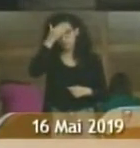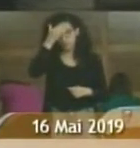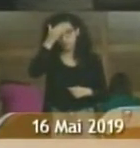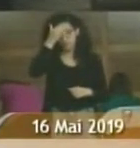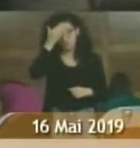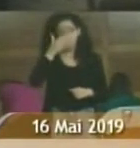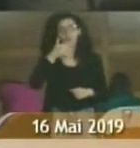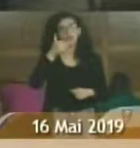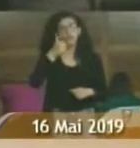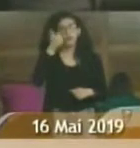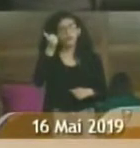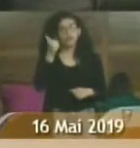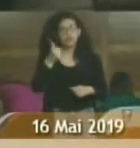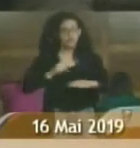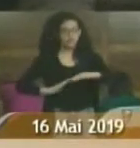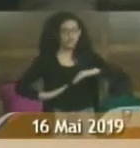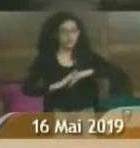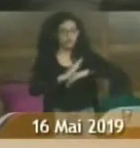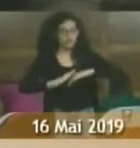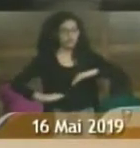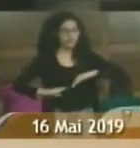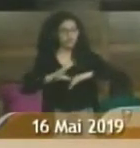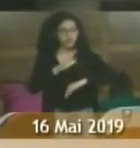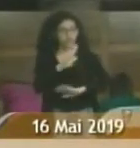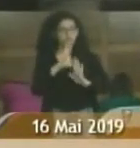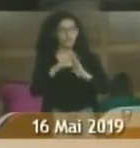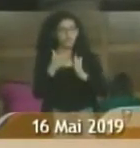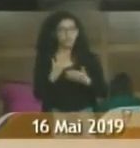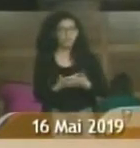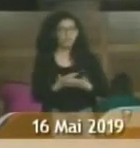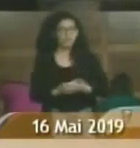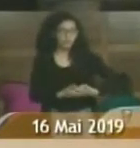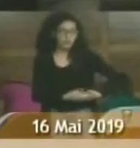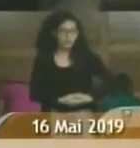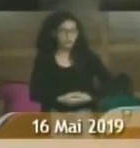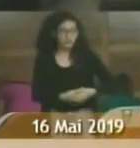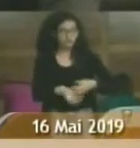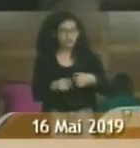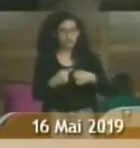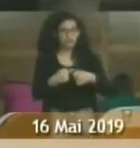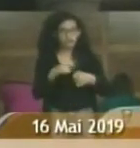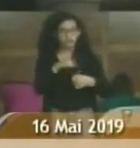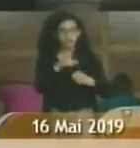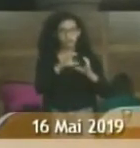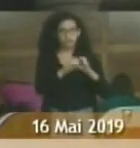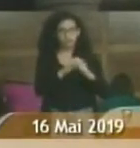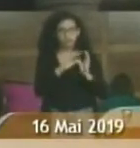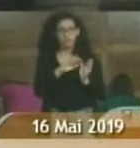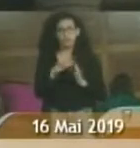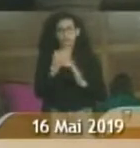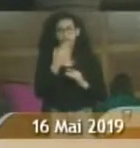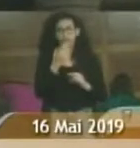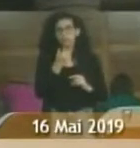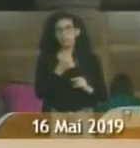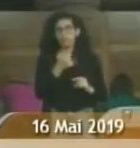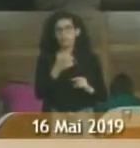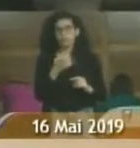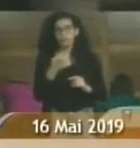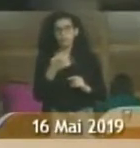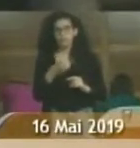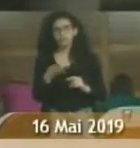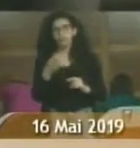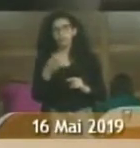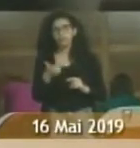na rampa de entrada da creche municipal Maria José Clara Gomes de Oliveira, rua Irmã Irene, no bairro Camurim. Indicação número